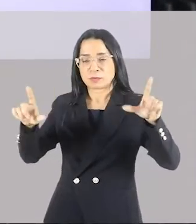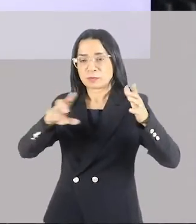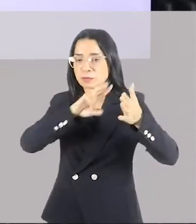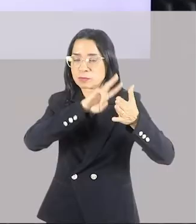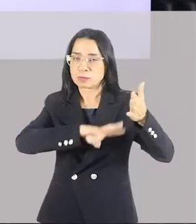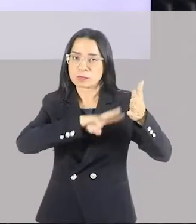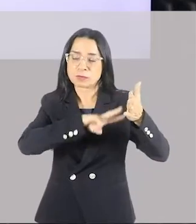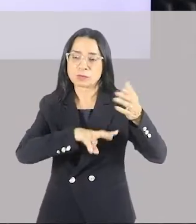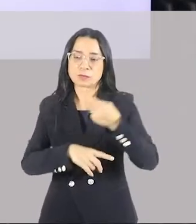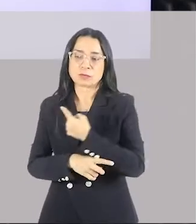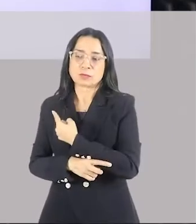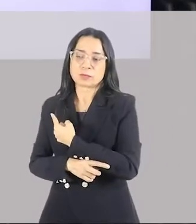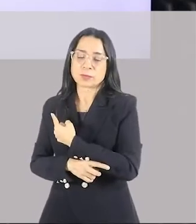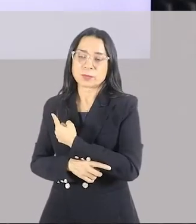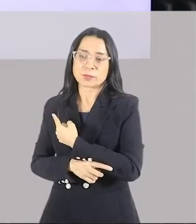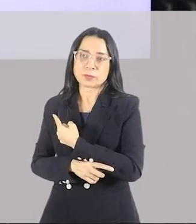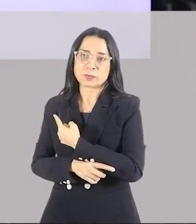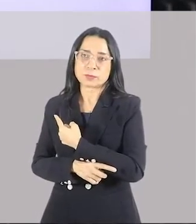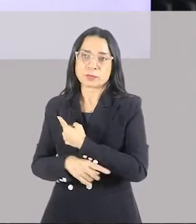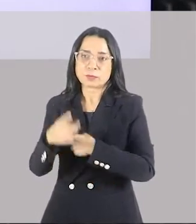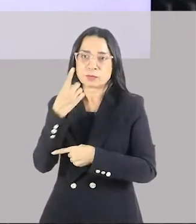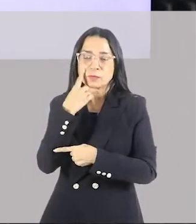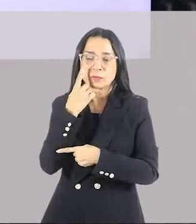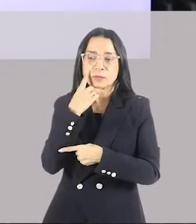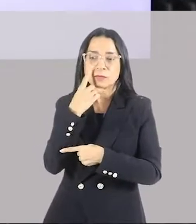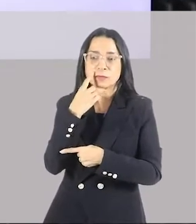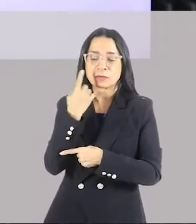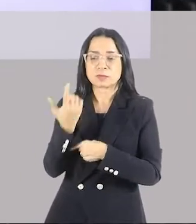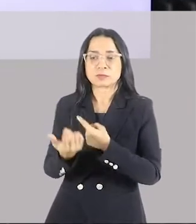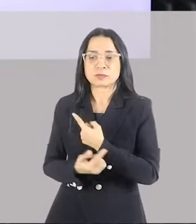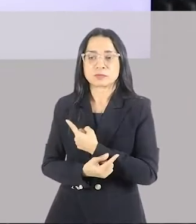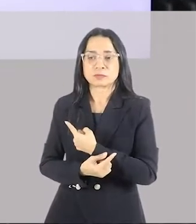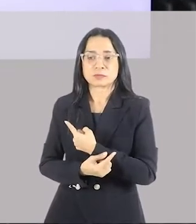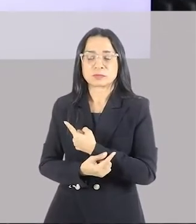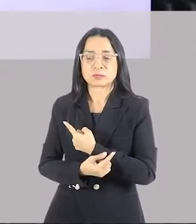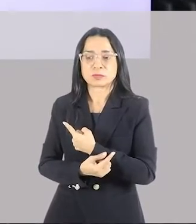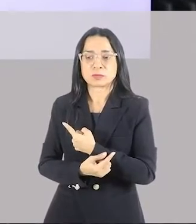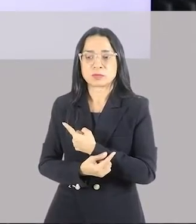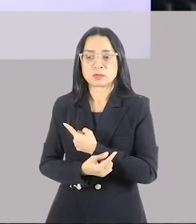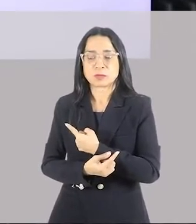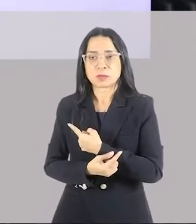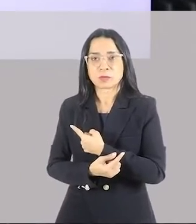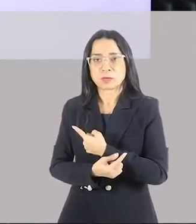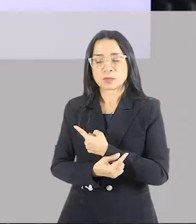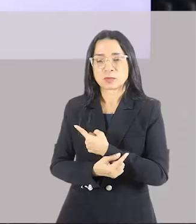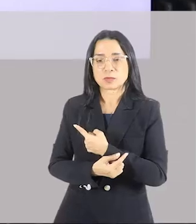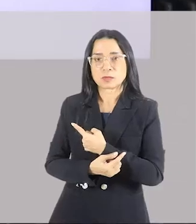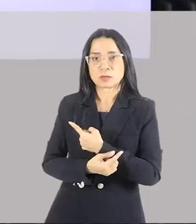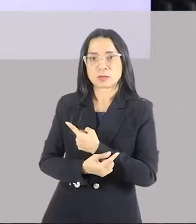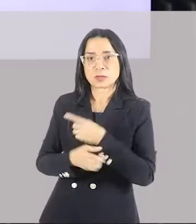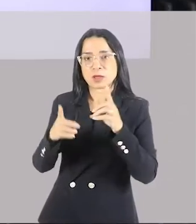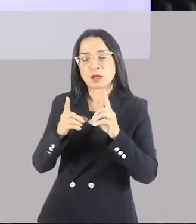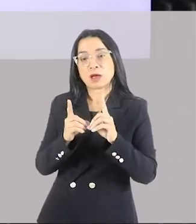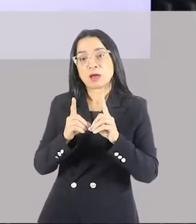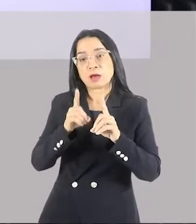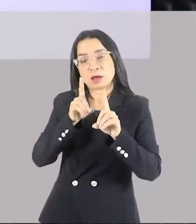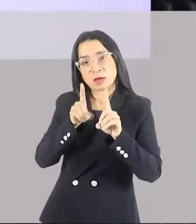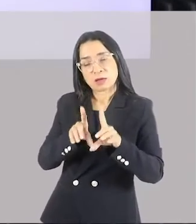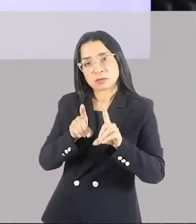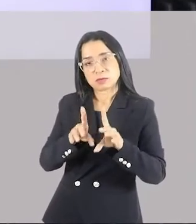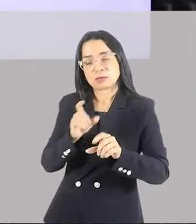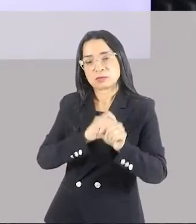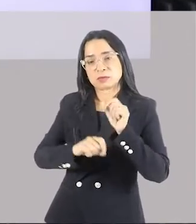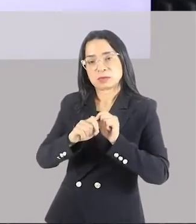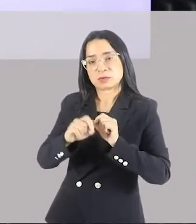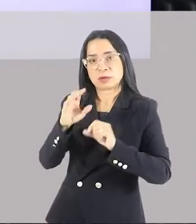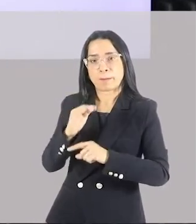de prestação indireta, ou seja, as formas de delegação. E a doutrina majoritária, a doutrina predominante, entende